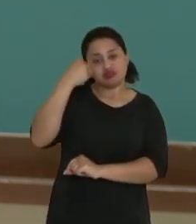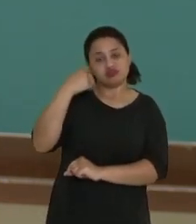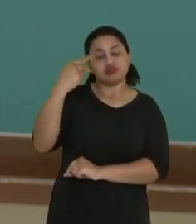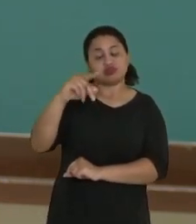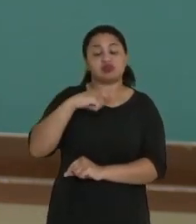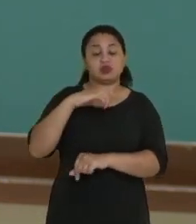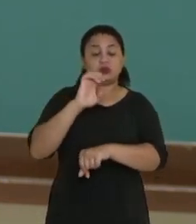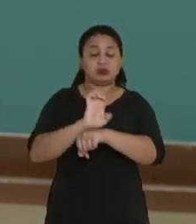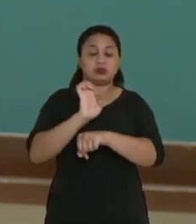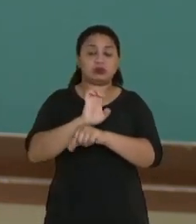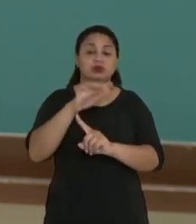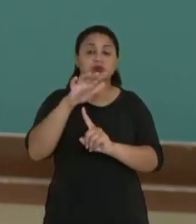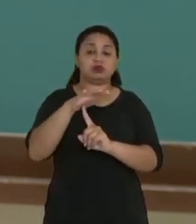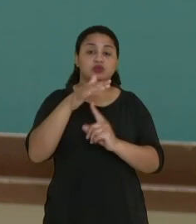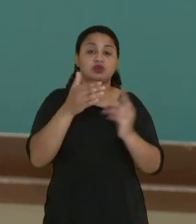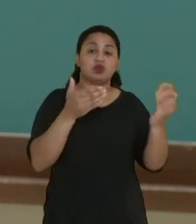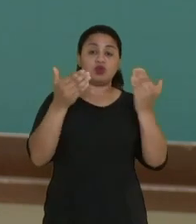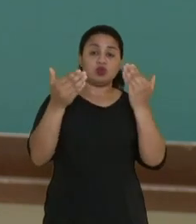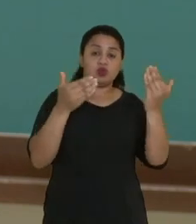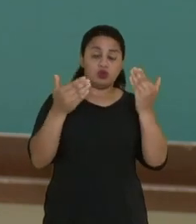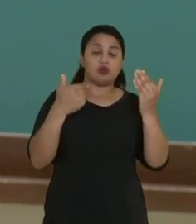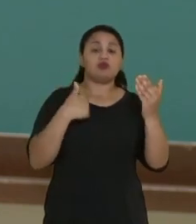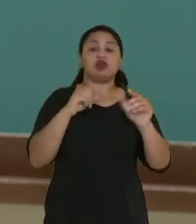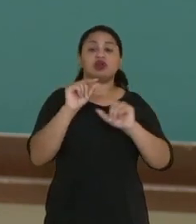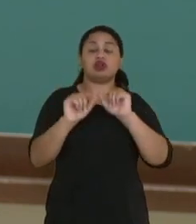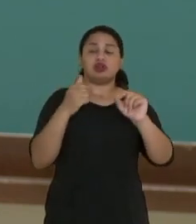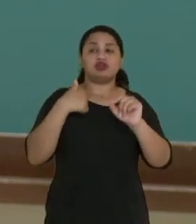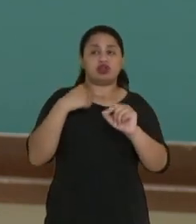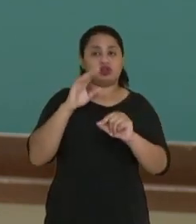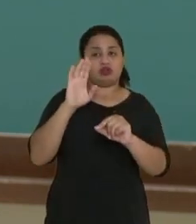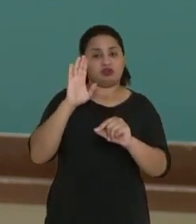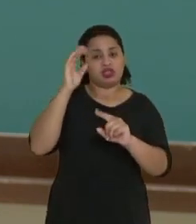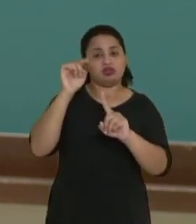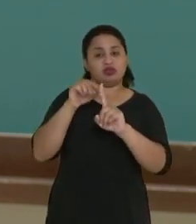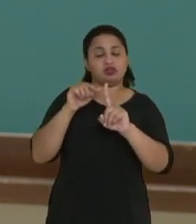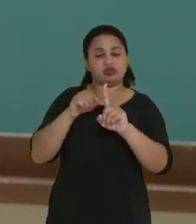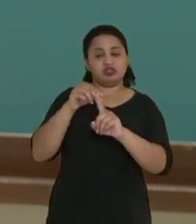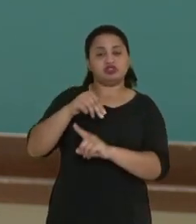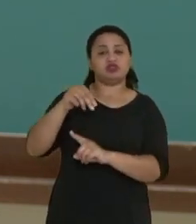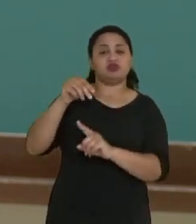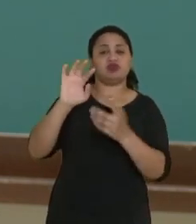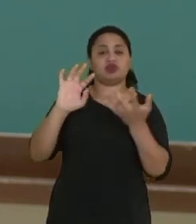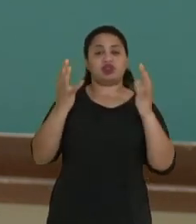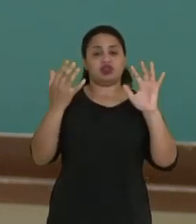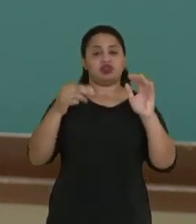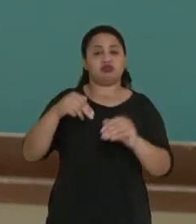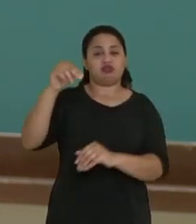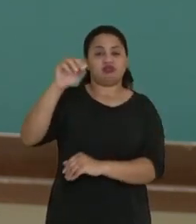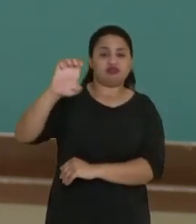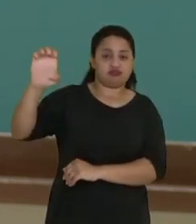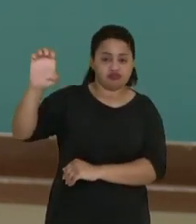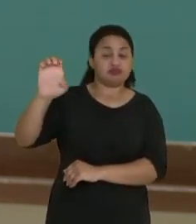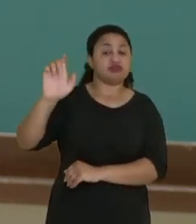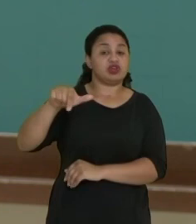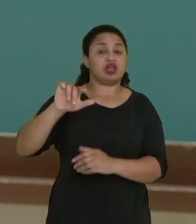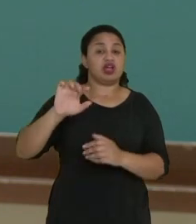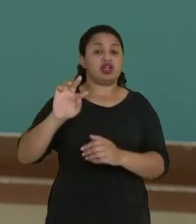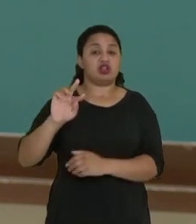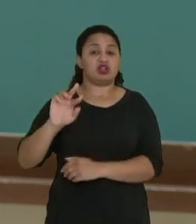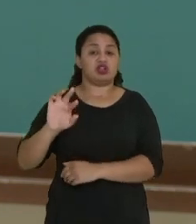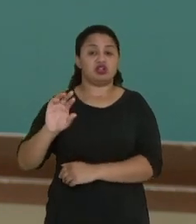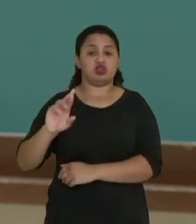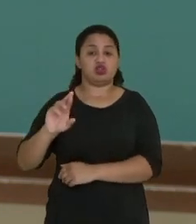estado do Paraná, comparando com o principal tipo climático da região Nordeste ali, que é o tropical. Então, entendendo